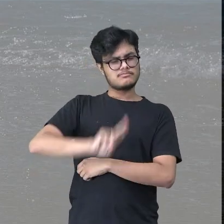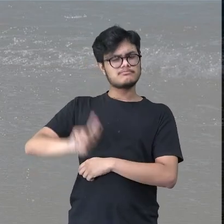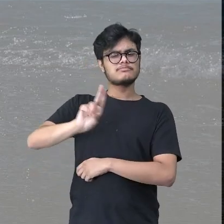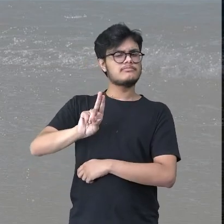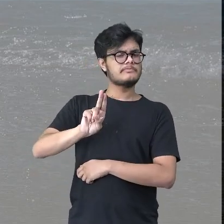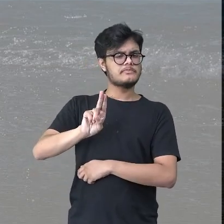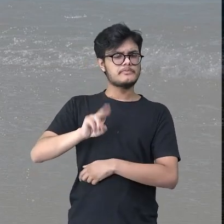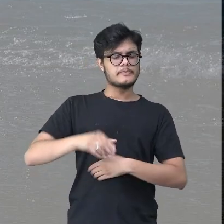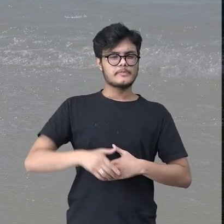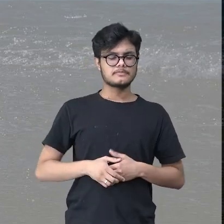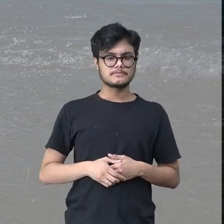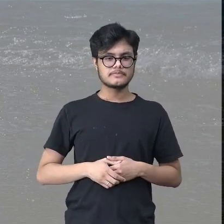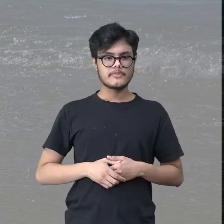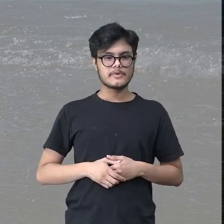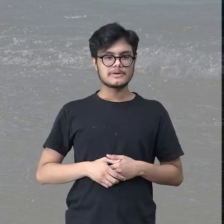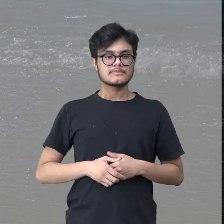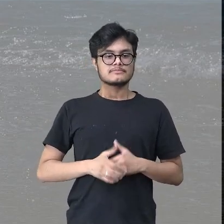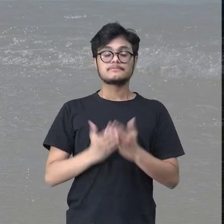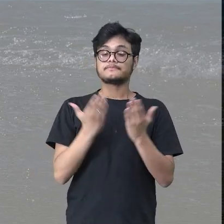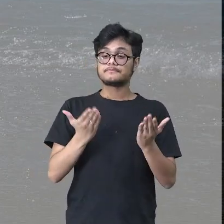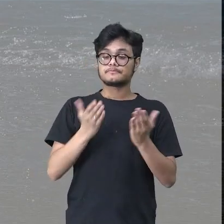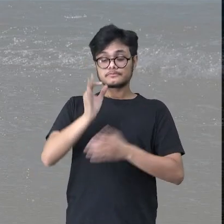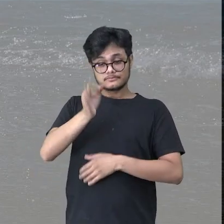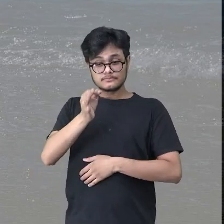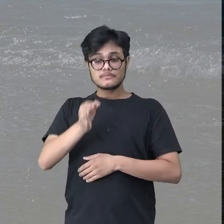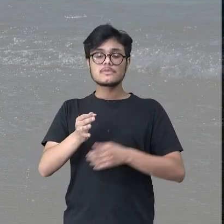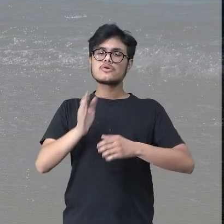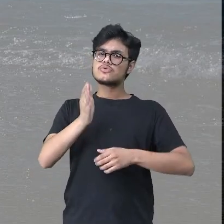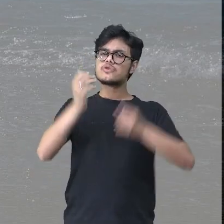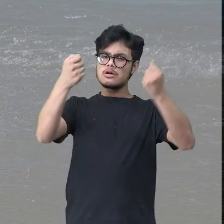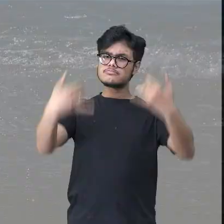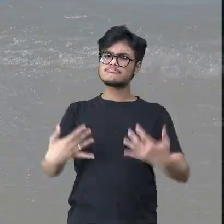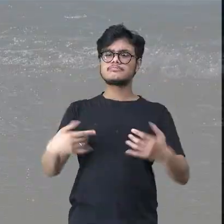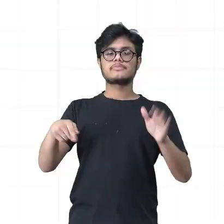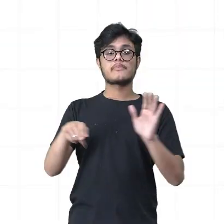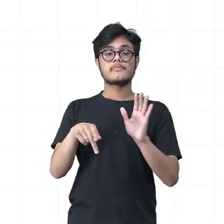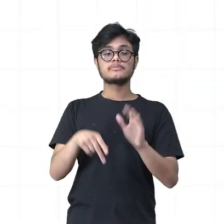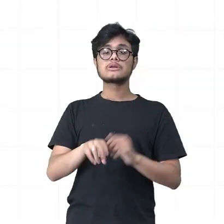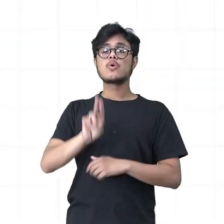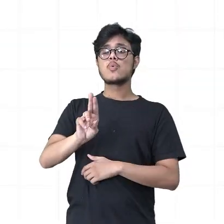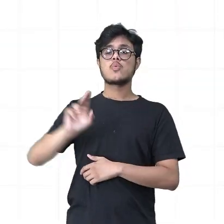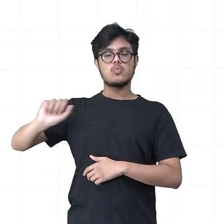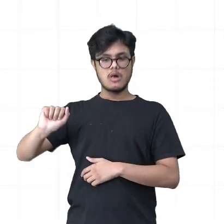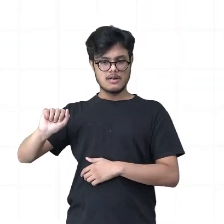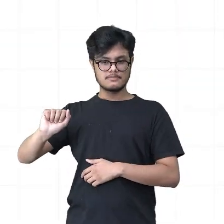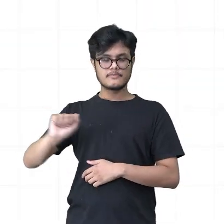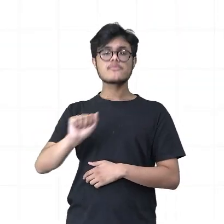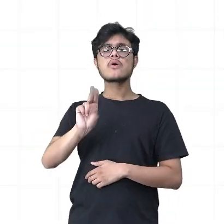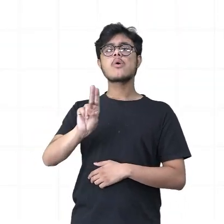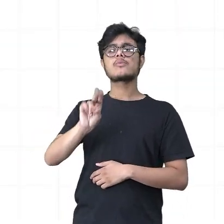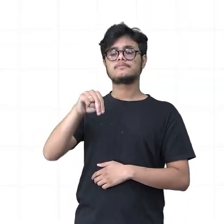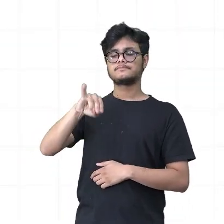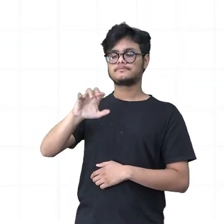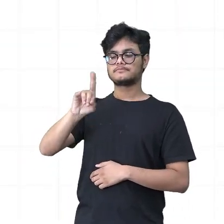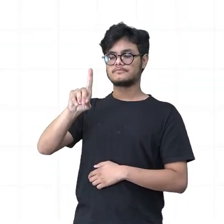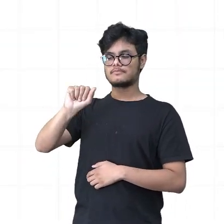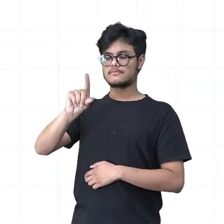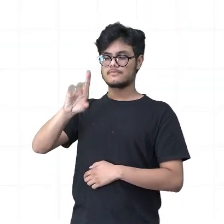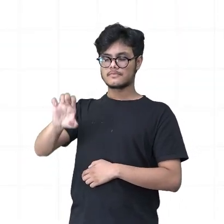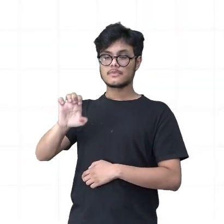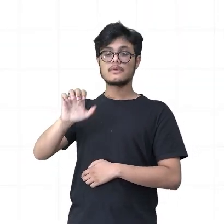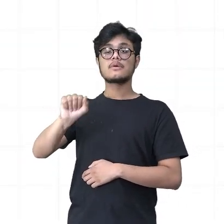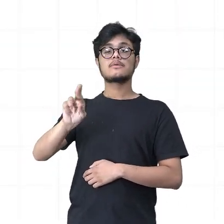esse tipo de distância. Uma delas eu já falei aqui, que é a unidade astronômica, né? Então,